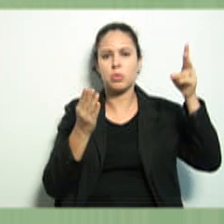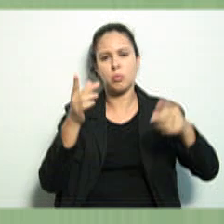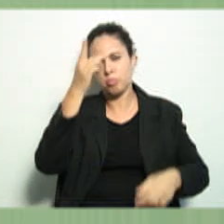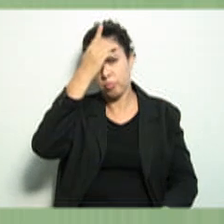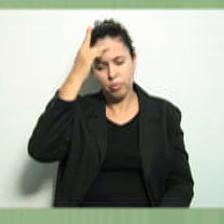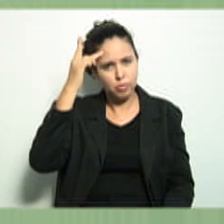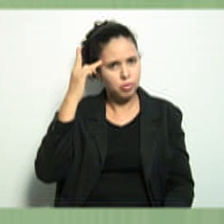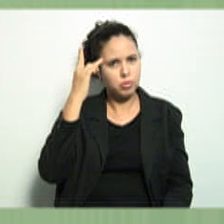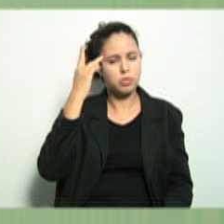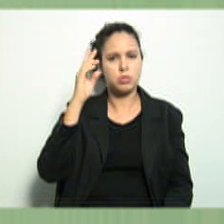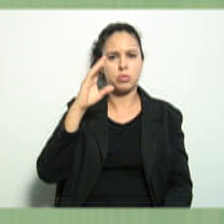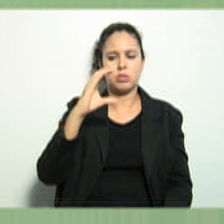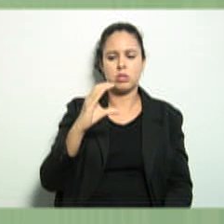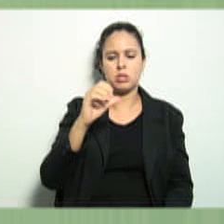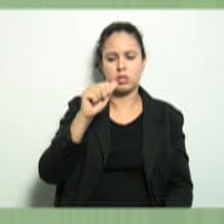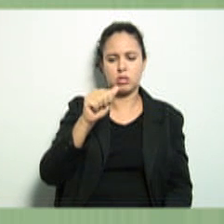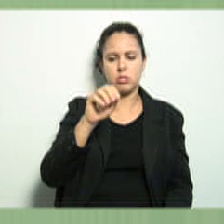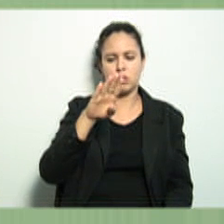que